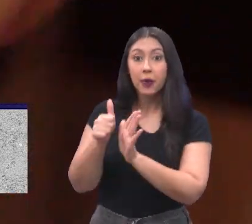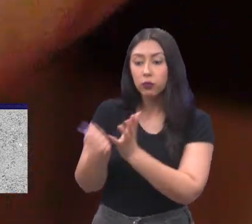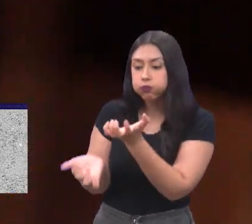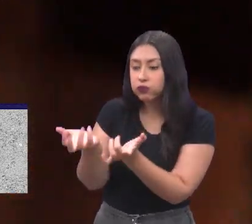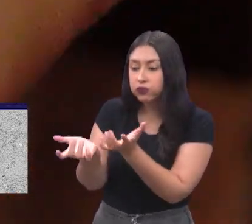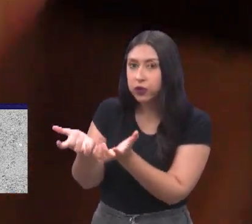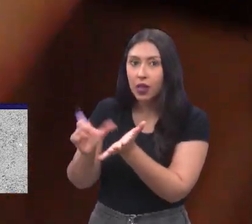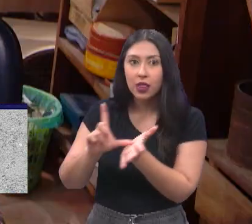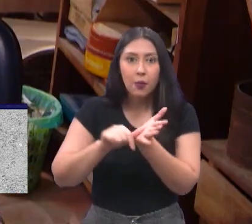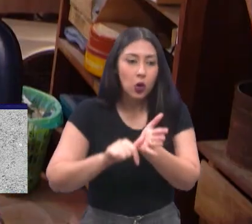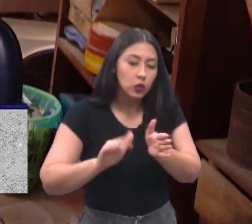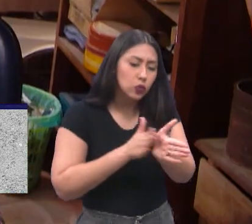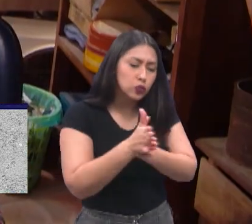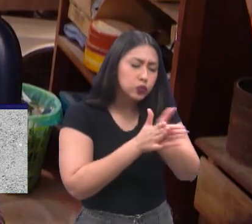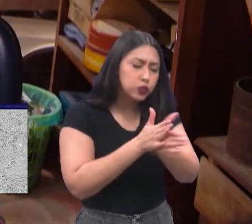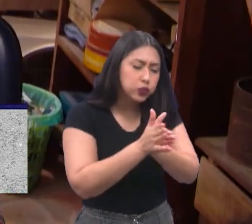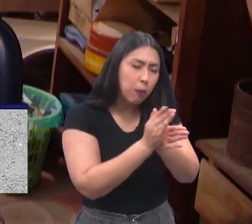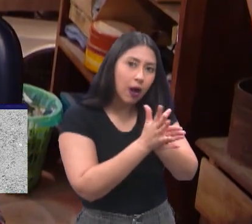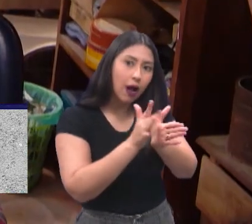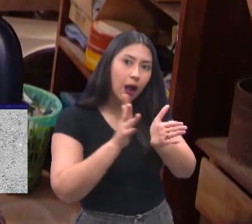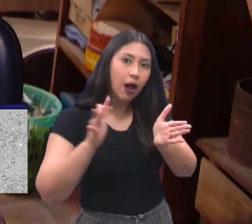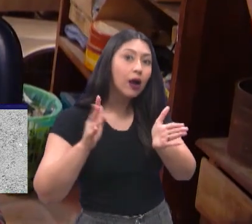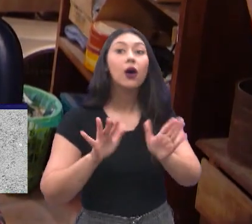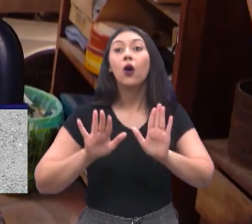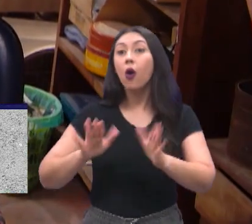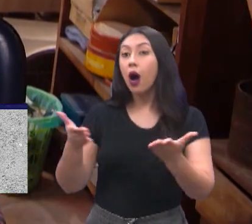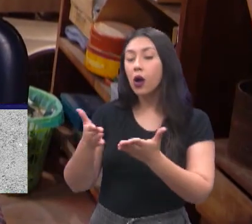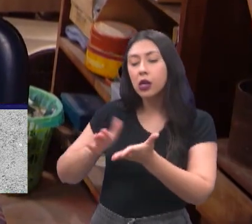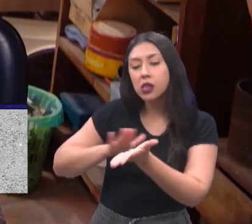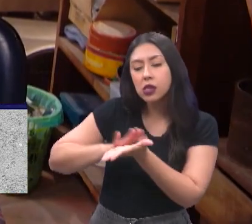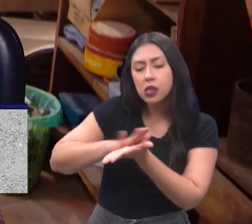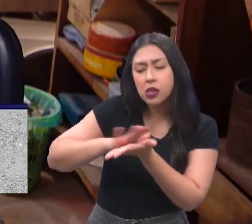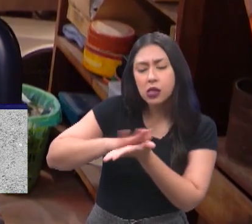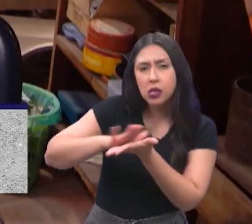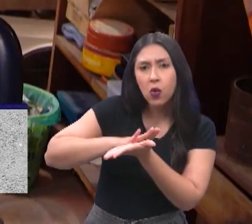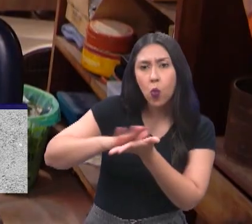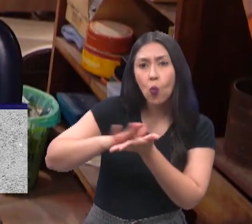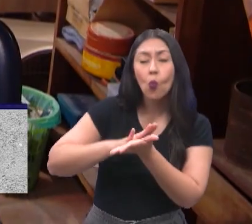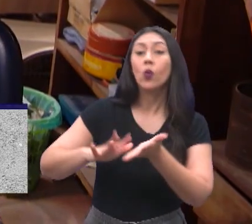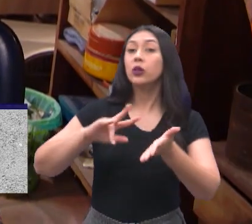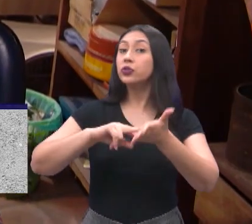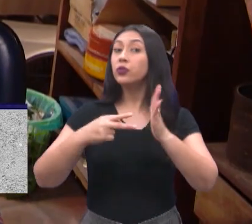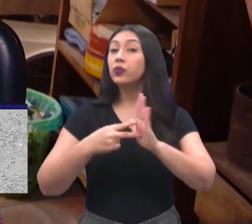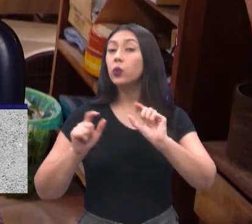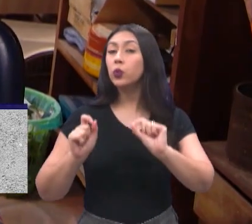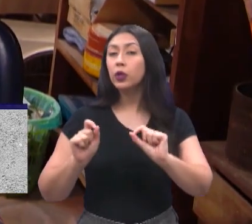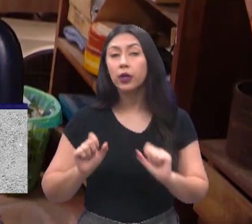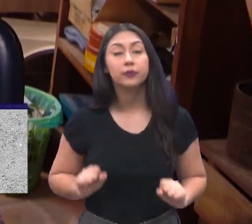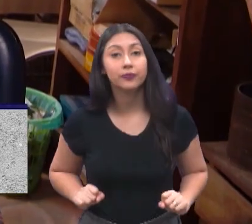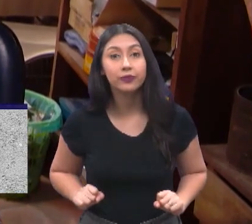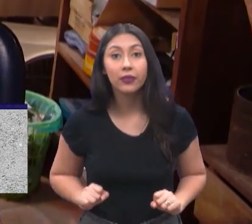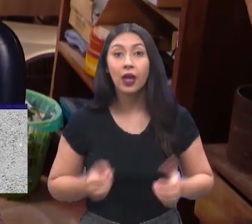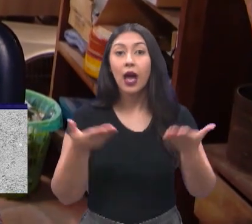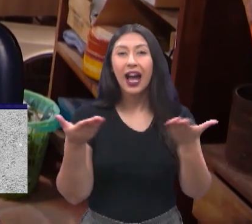o polimento final. Pessoal, agora eu estou tirando a aresta da prata. O que significa isso, Camila? Significa que a gente